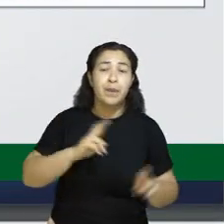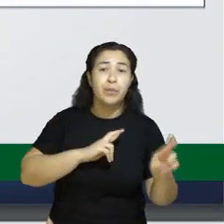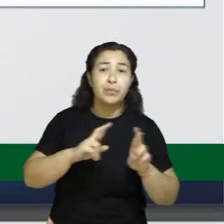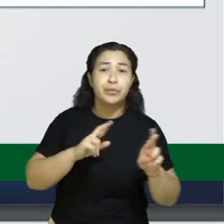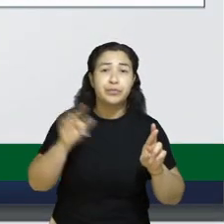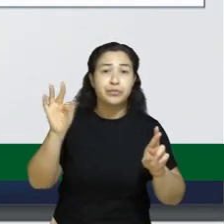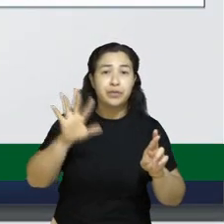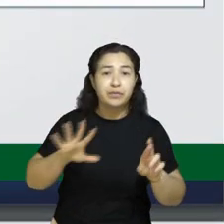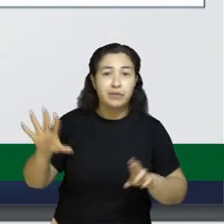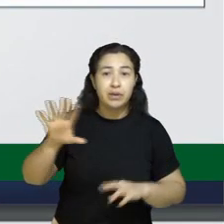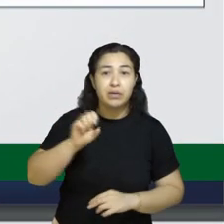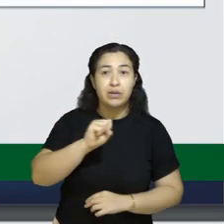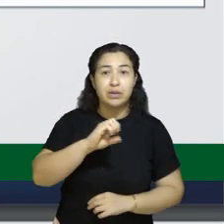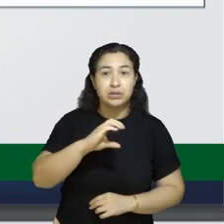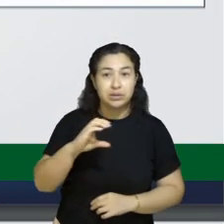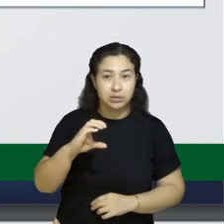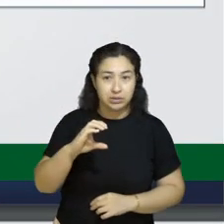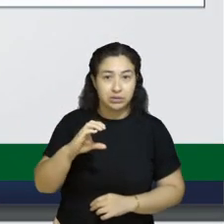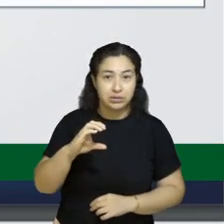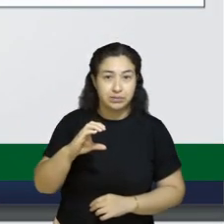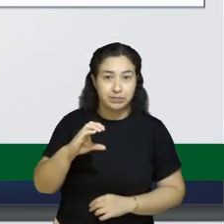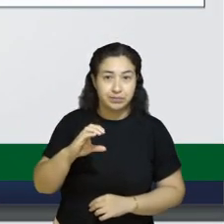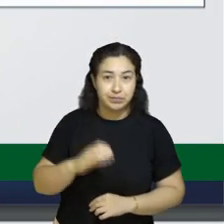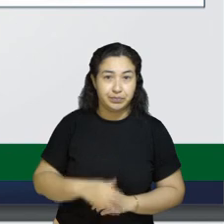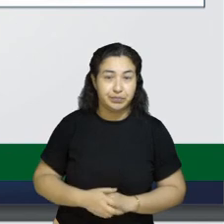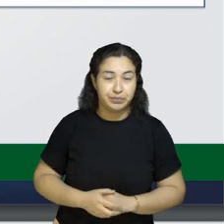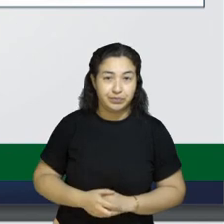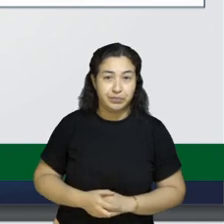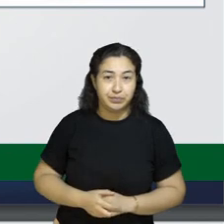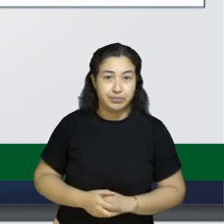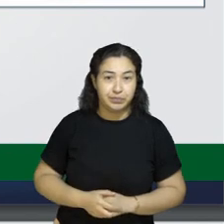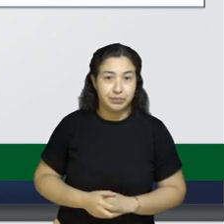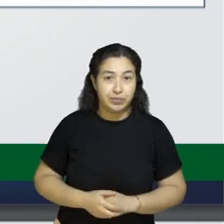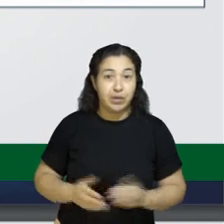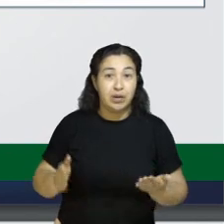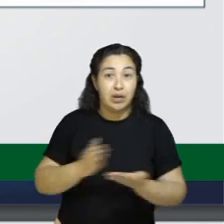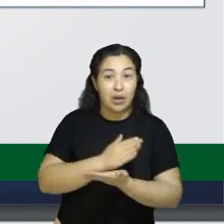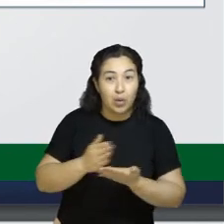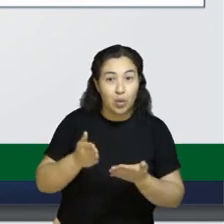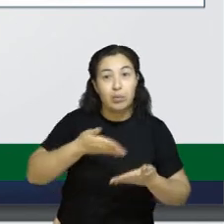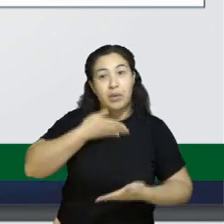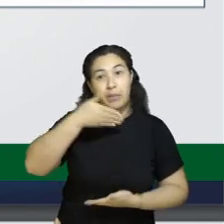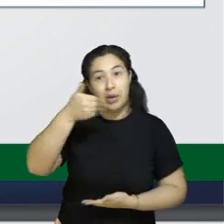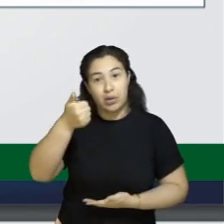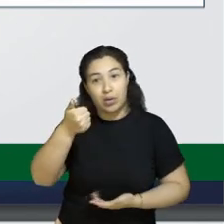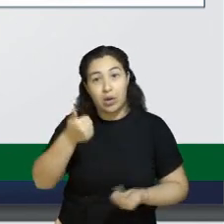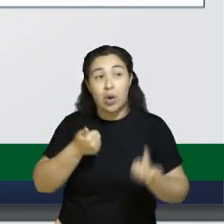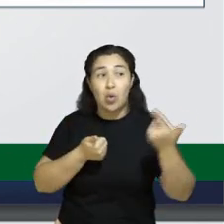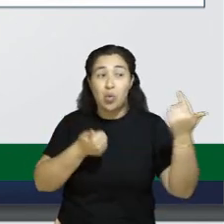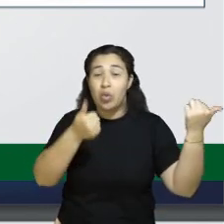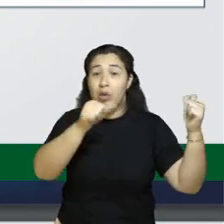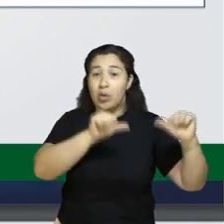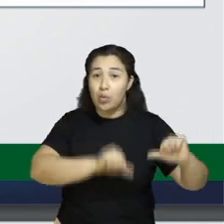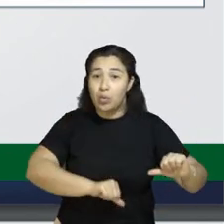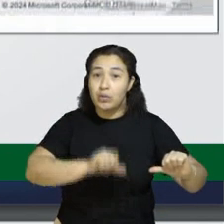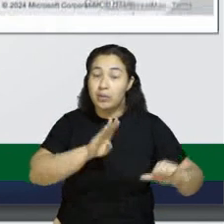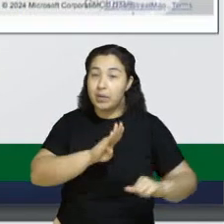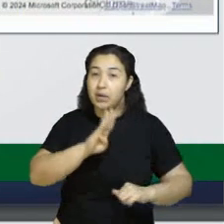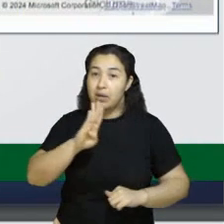de Santa Catarina no ranking nacional. Nós temos algumas que melhoraram, outras pioraram. Cito aqui a